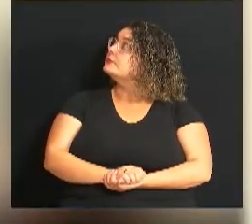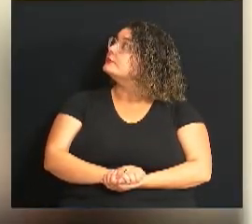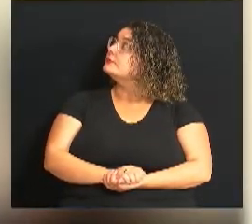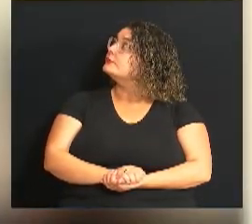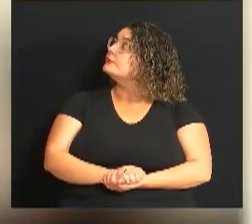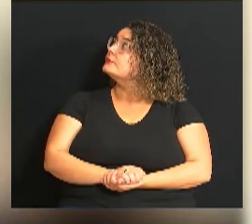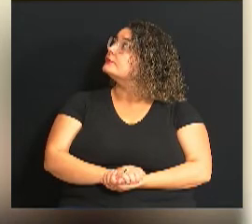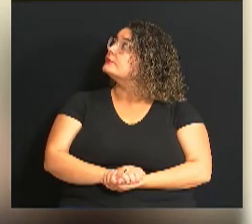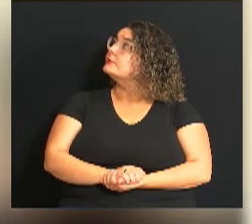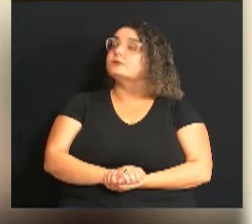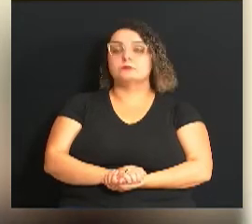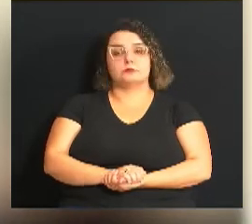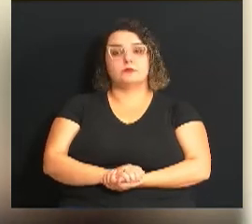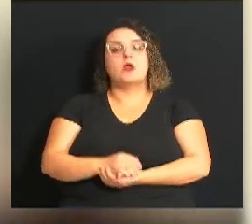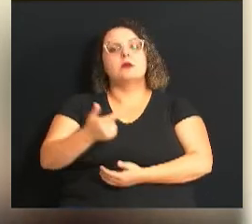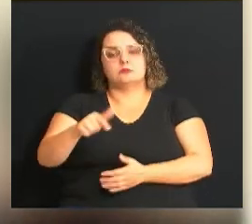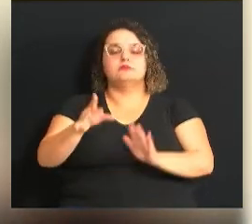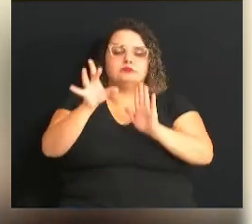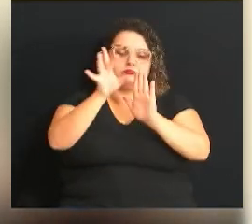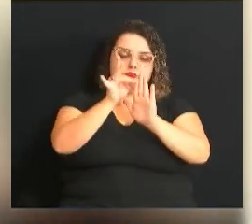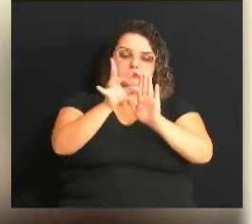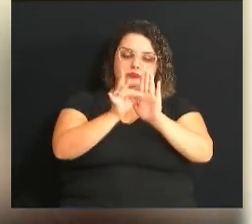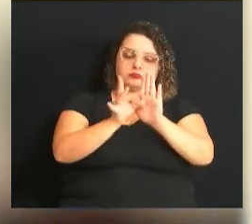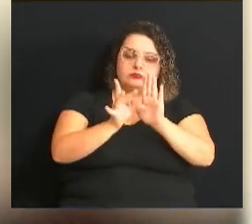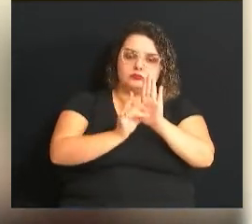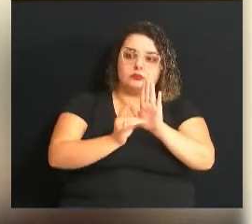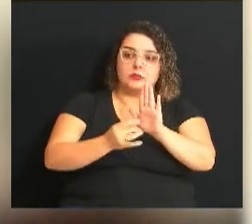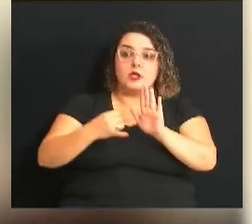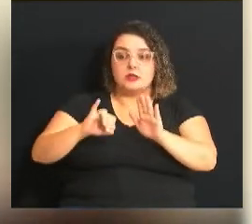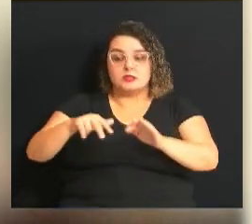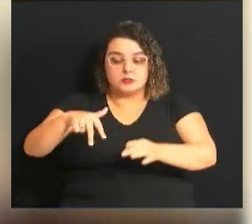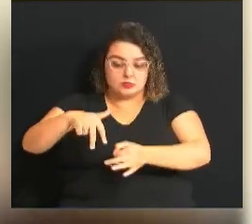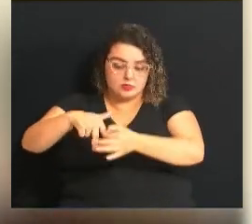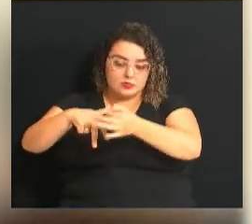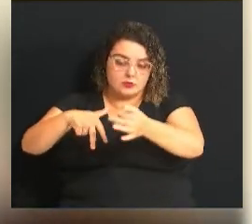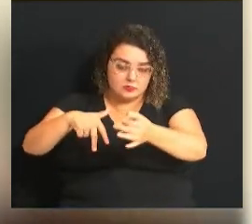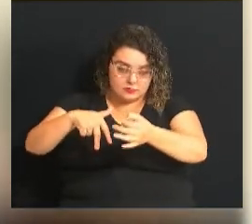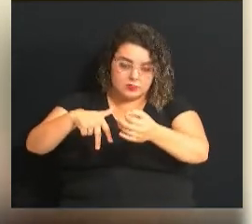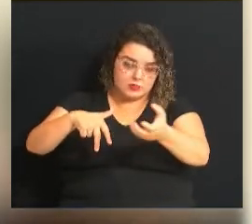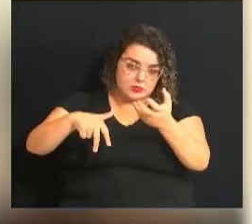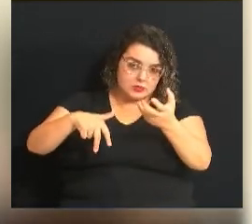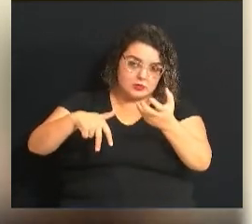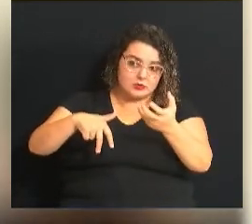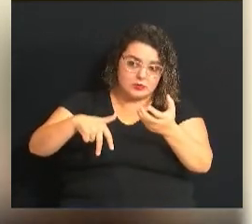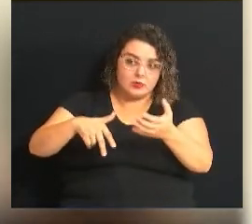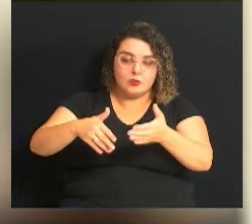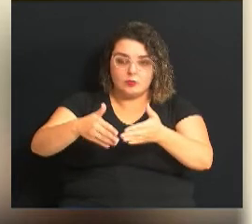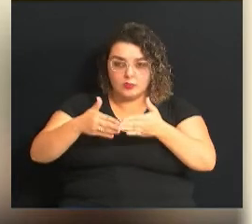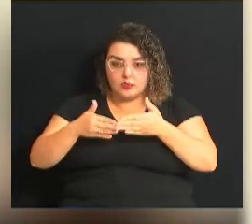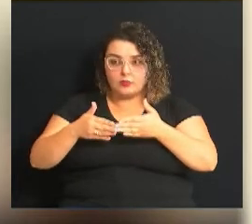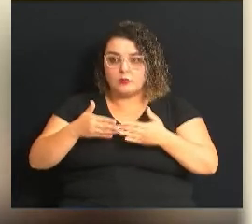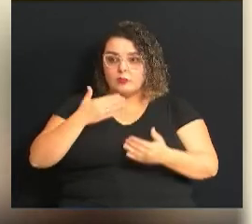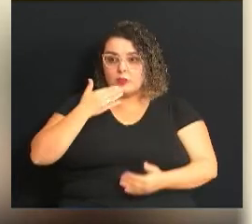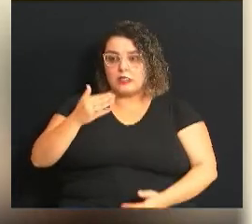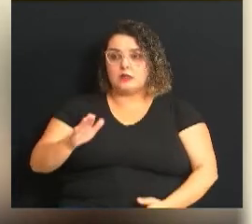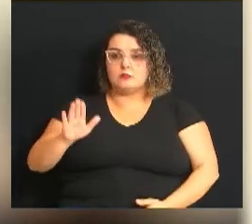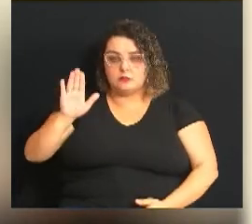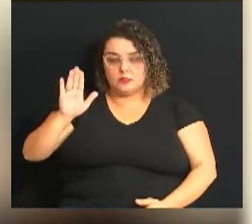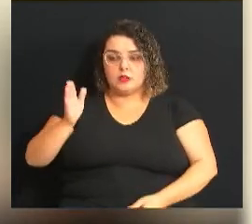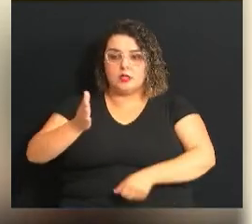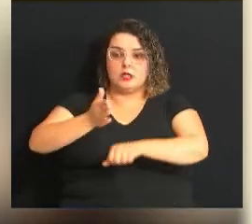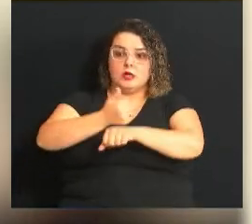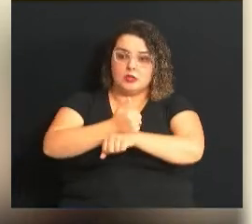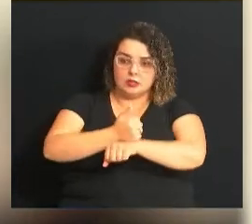Vamos seguir item a item e, se caso o relator desejar se manifestar, que por favor peça pela ordem antes de